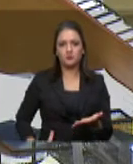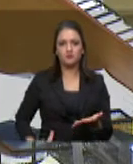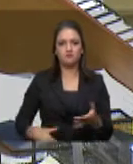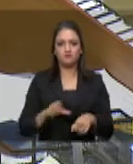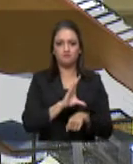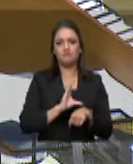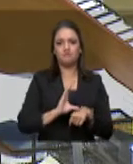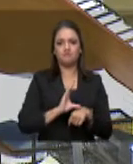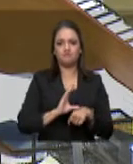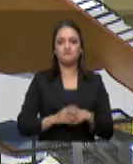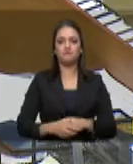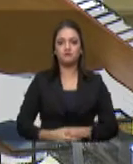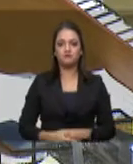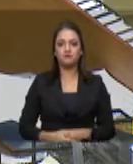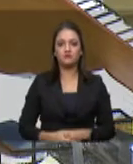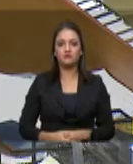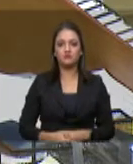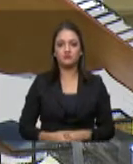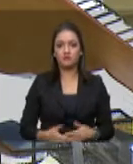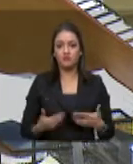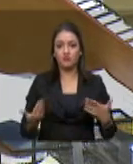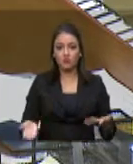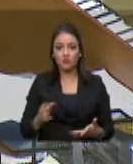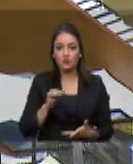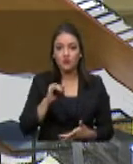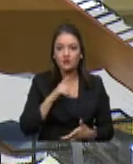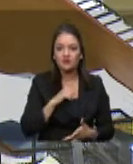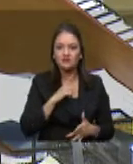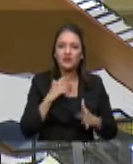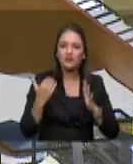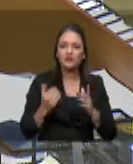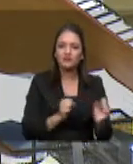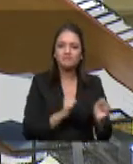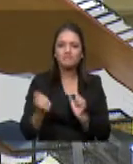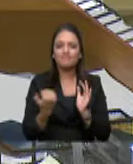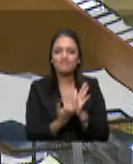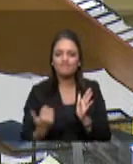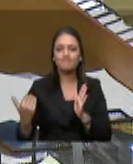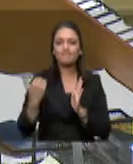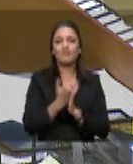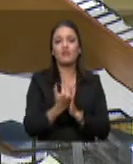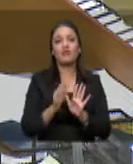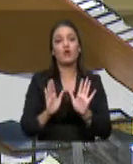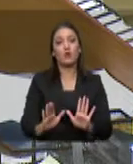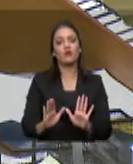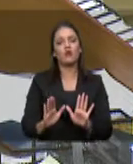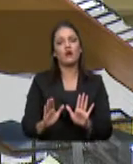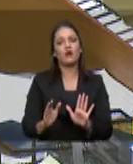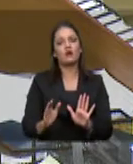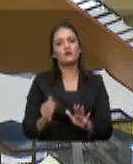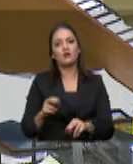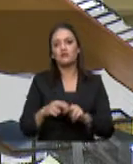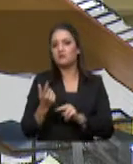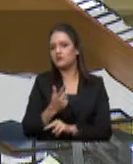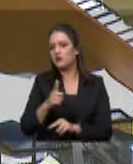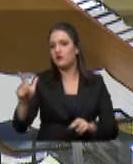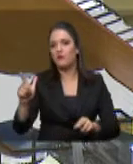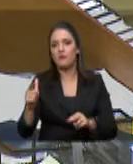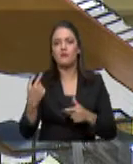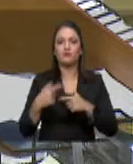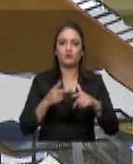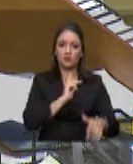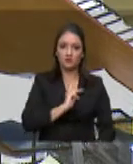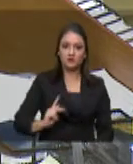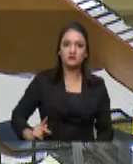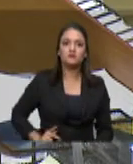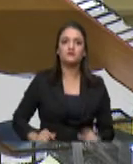Constituição Federal. De resto, se tivesse havido algum excesso de poder, seria no campo infraconstitucional, porquanto o Presidente agiu